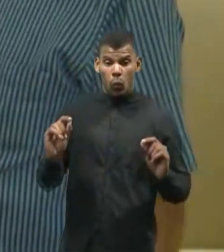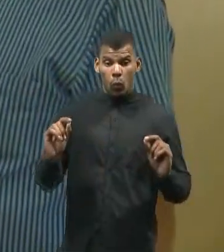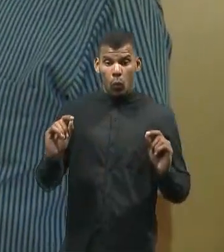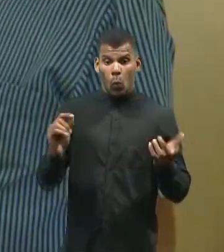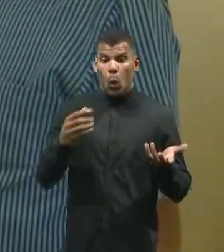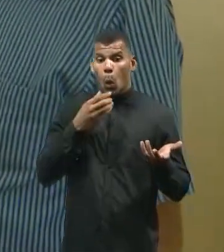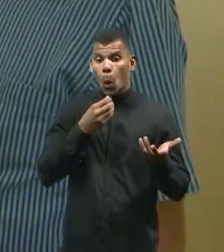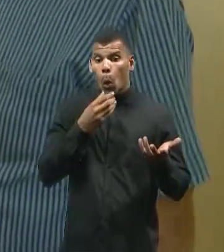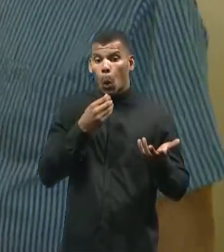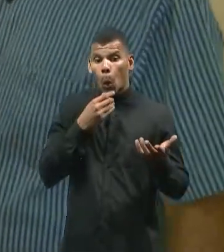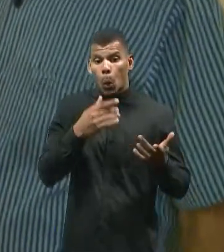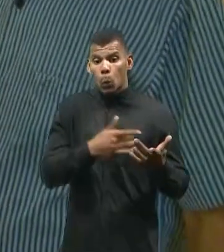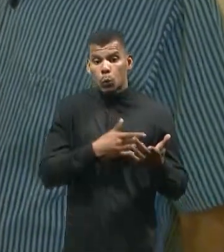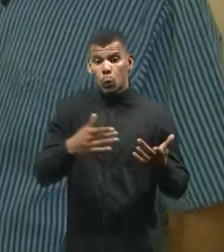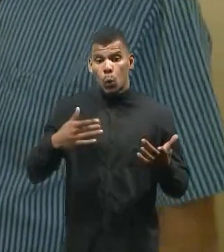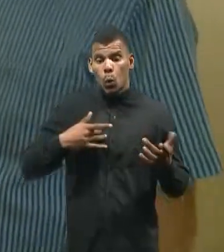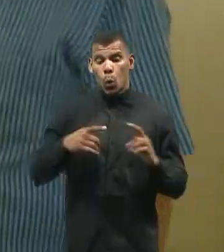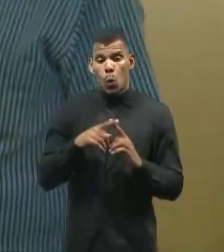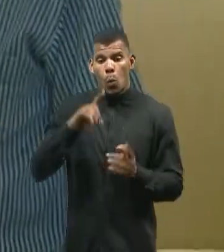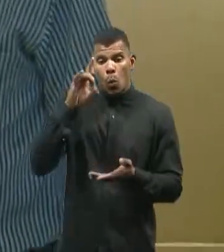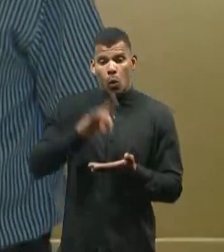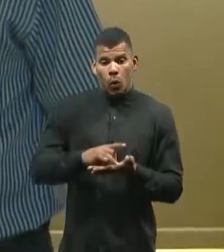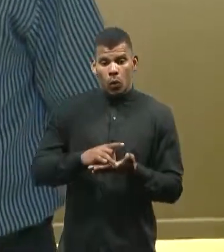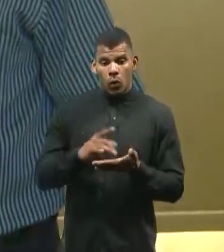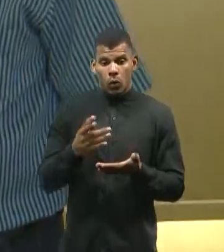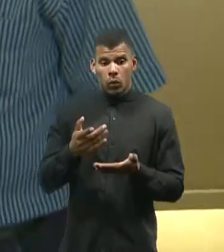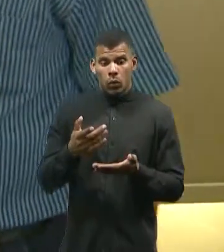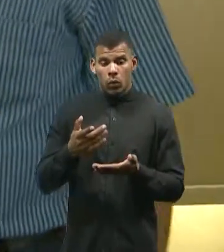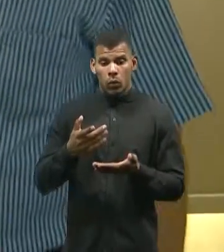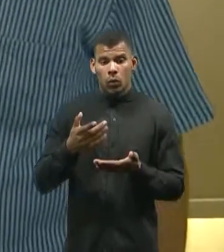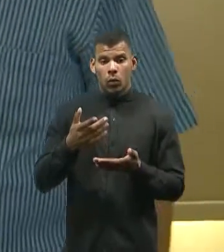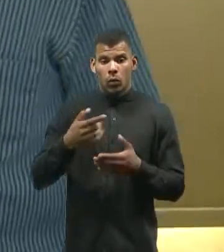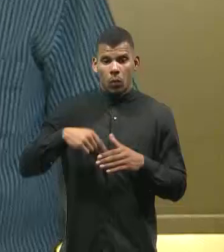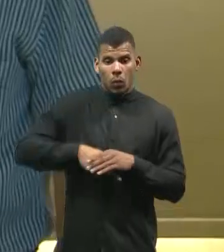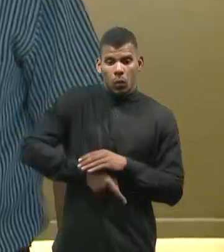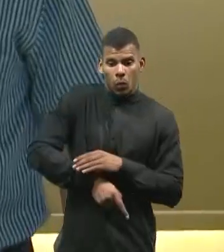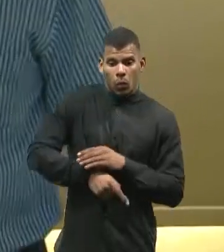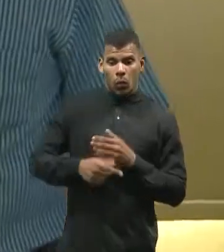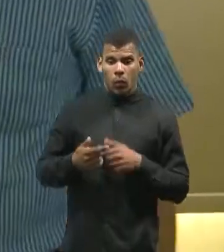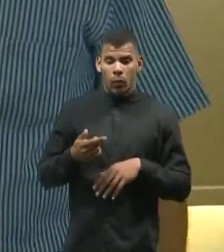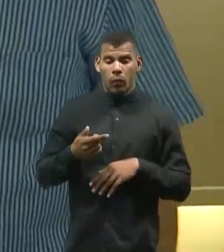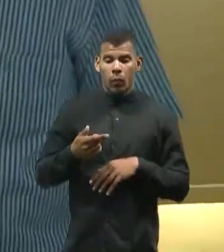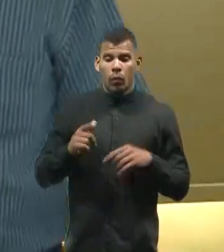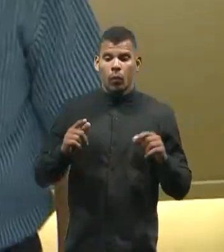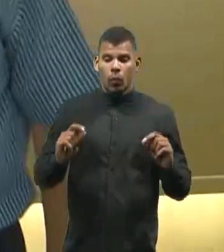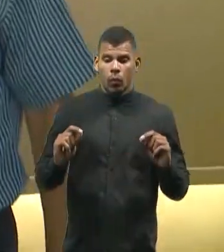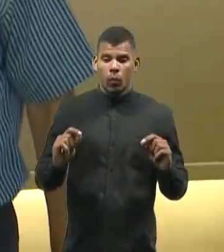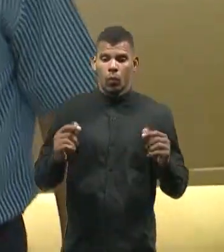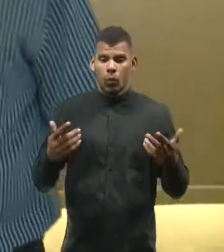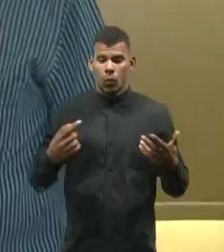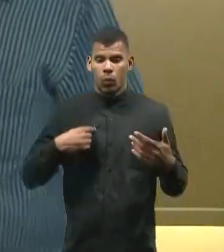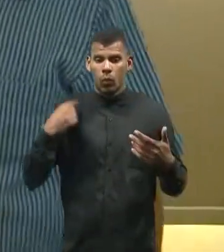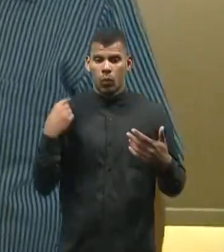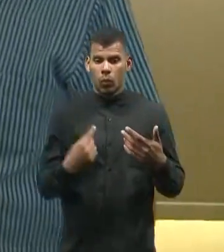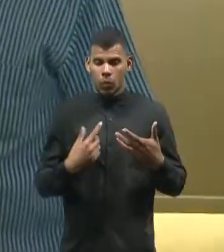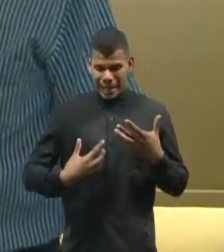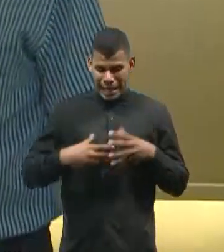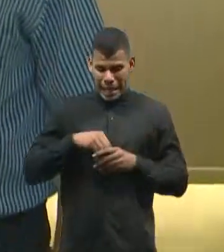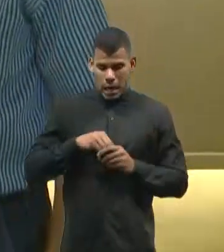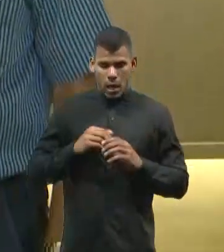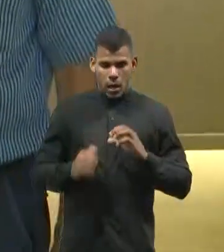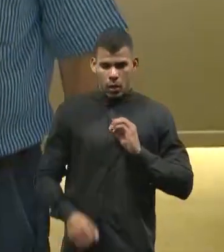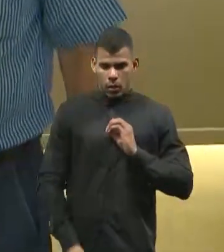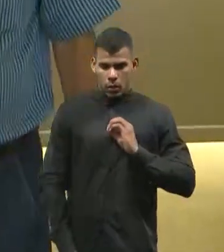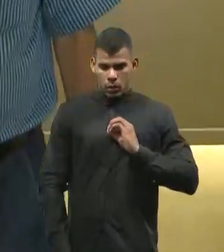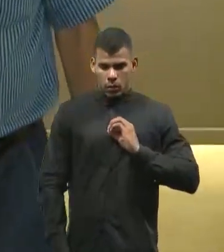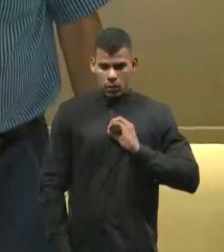um comportamento saudável, né? Mas, na verdade, se a gente for aprofundar em tudo isso aí, somos oco, né? Temos o vazio